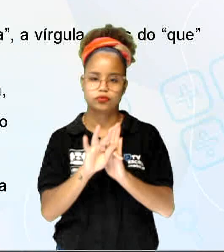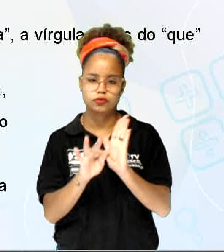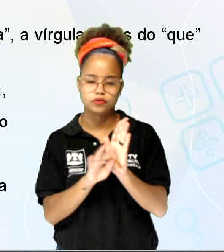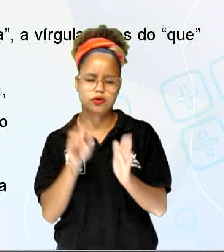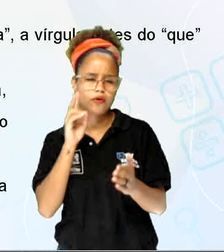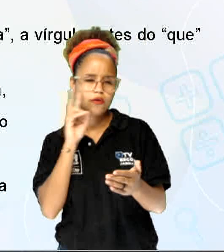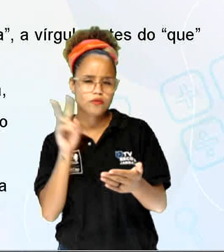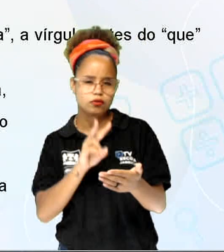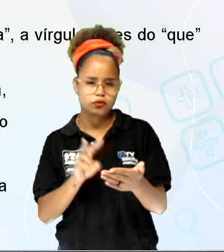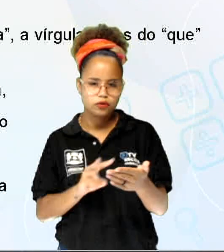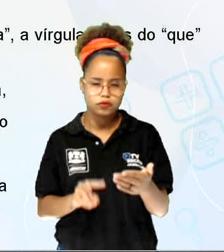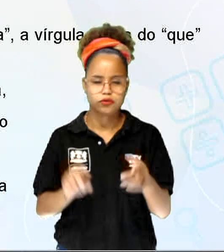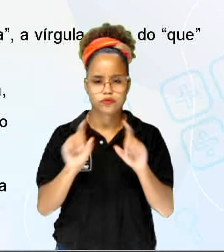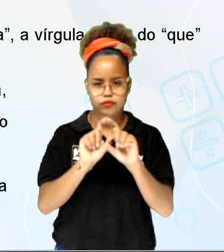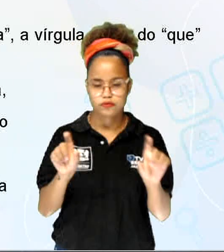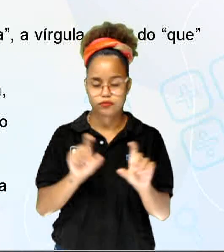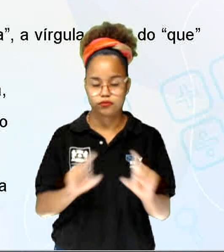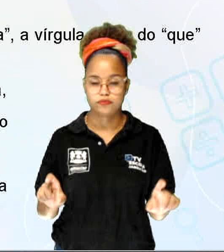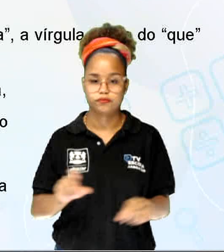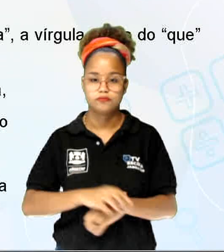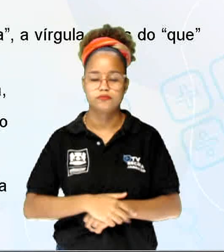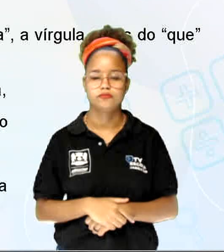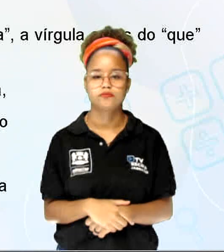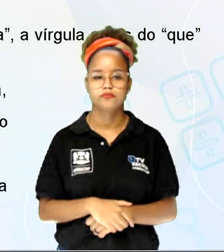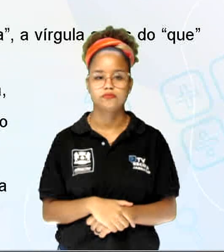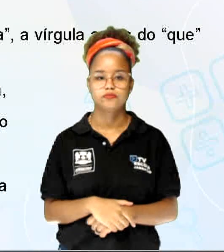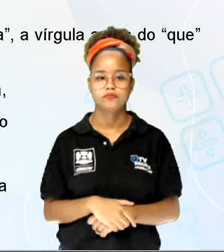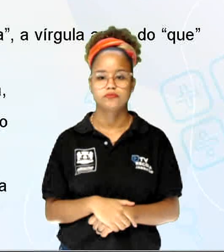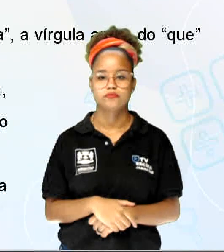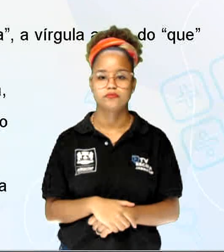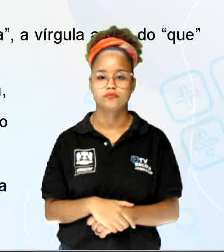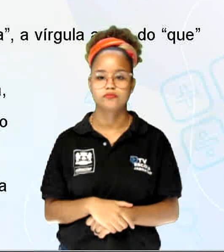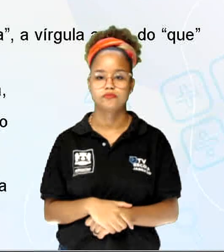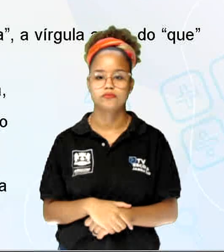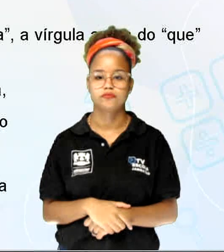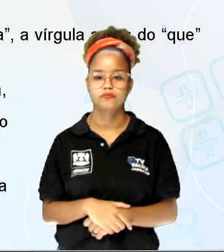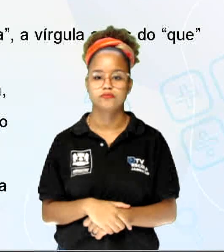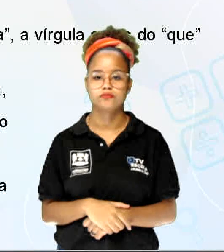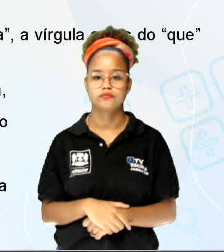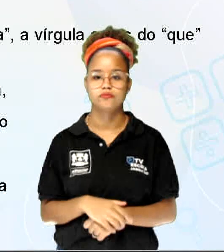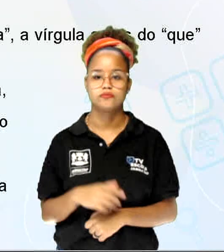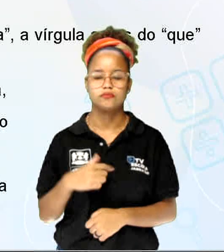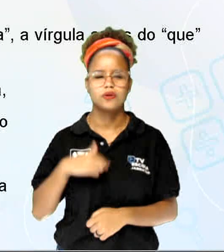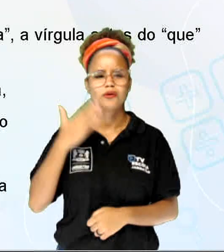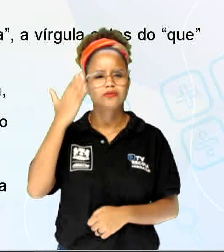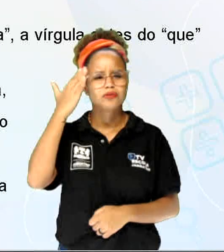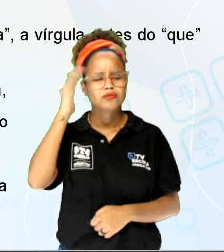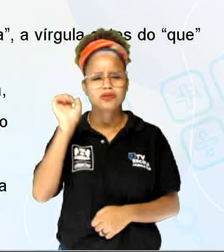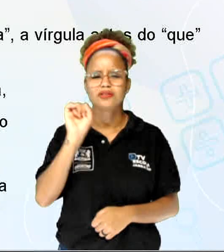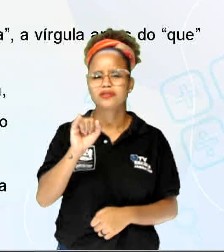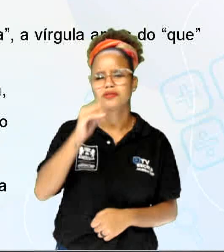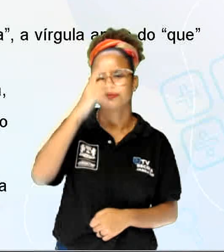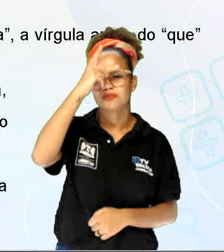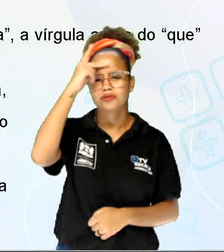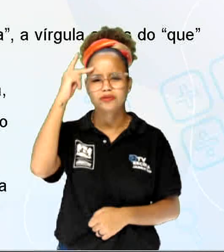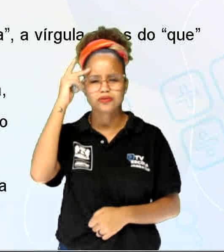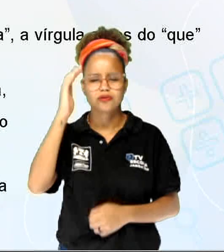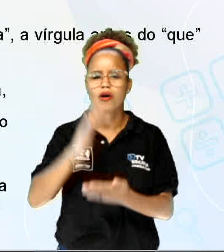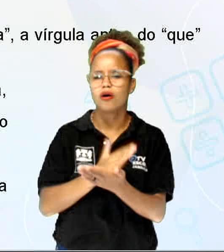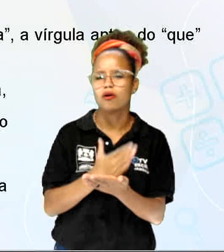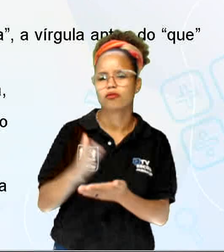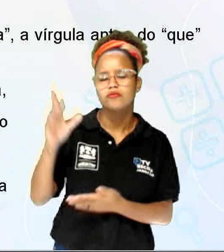as proposições abaixo. Em não sei se alguém, algum